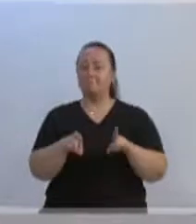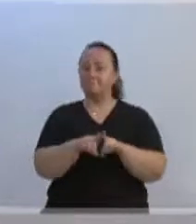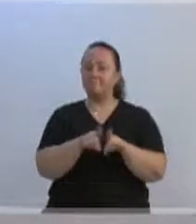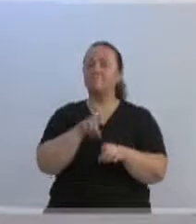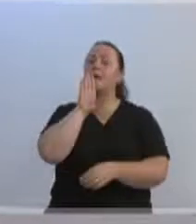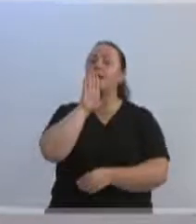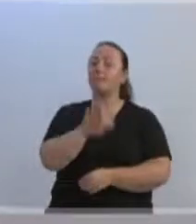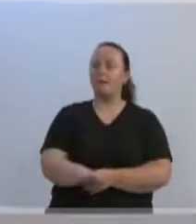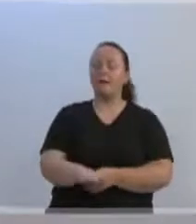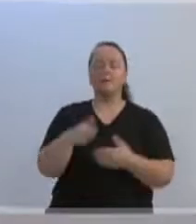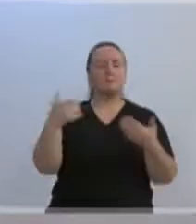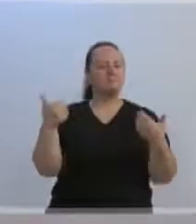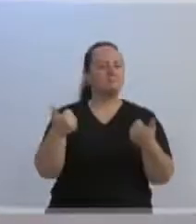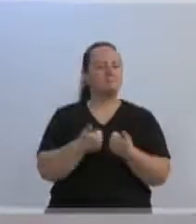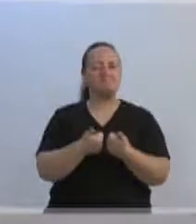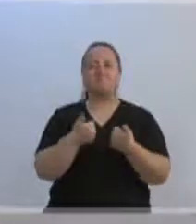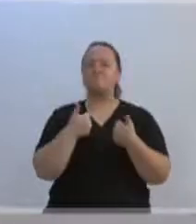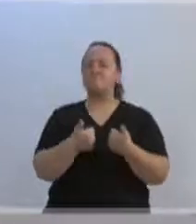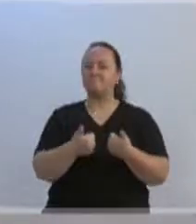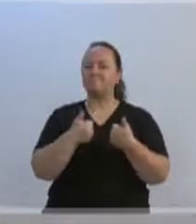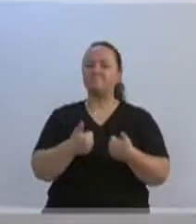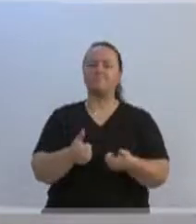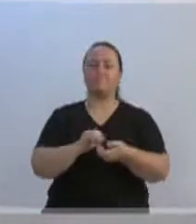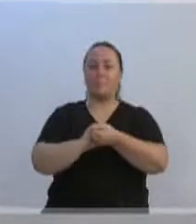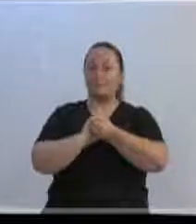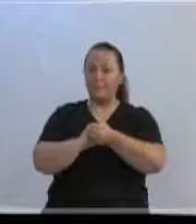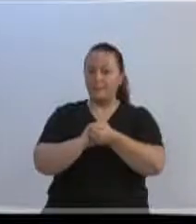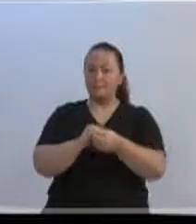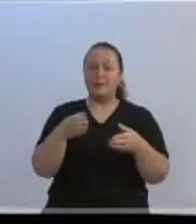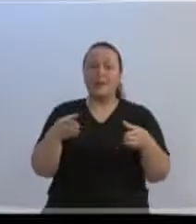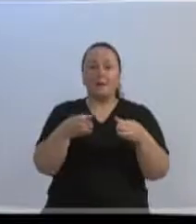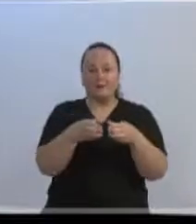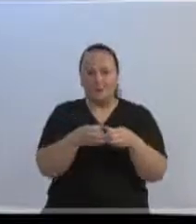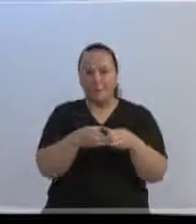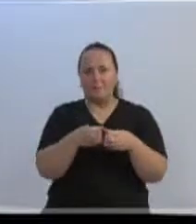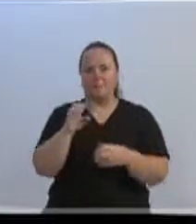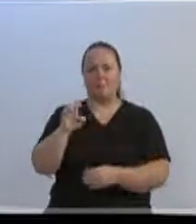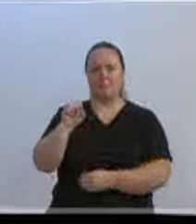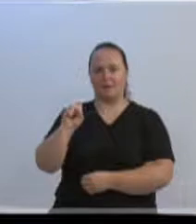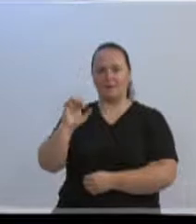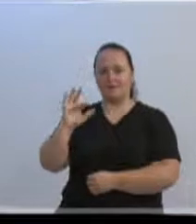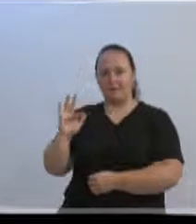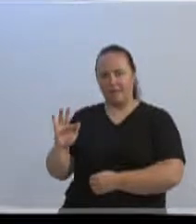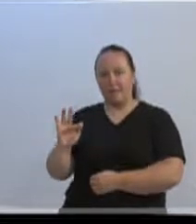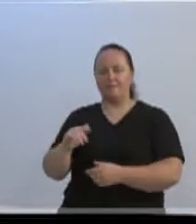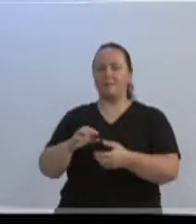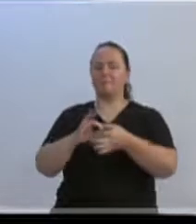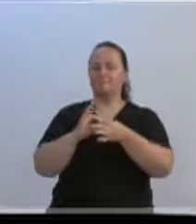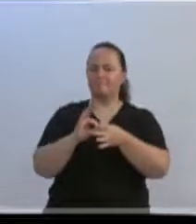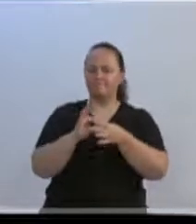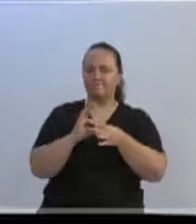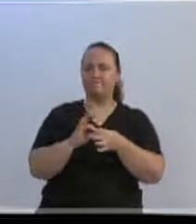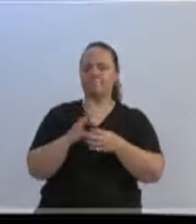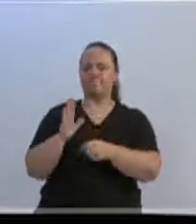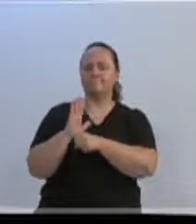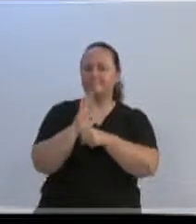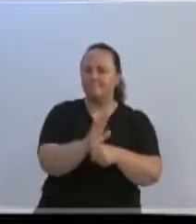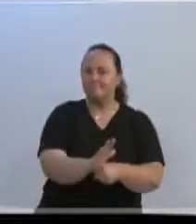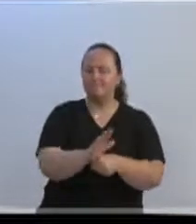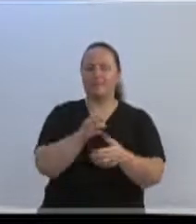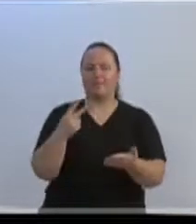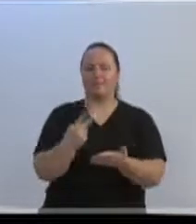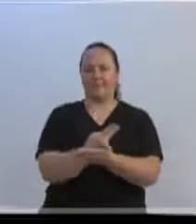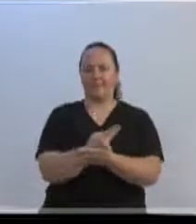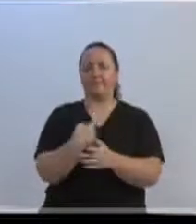tarde que foi um sucesso onde aqui quero parabenizar toda a equipe desse sf os parceiros colaboradores e apoiadores deste evento que